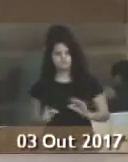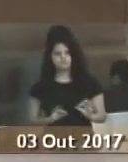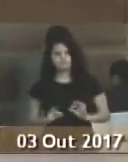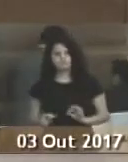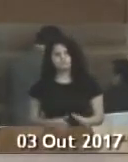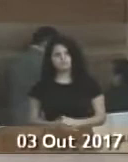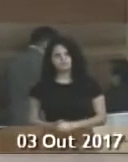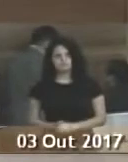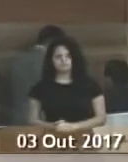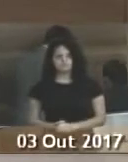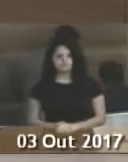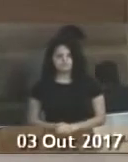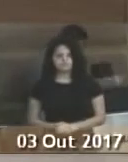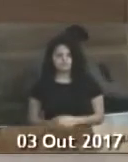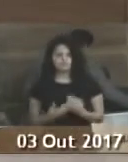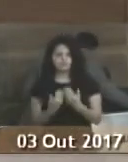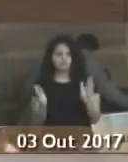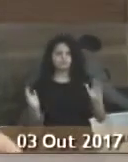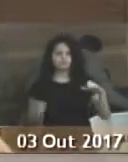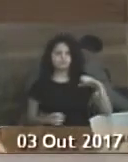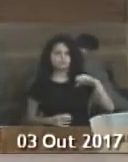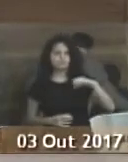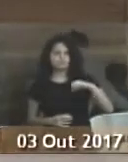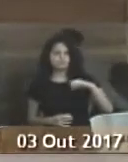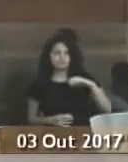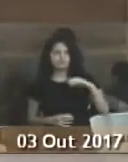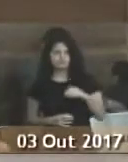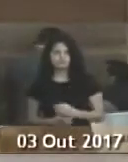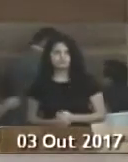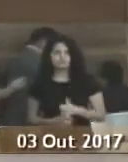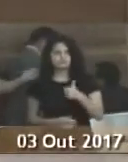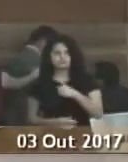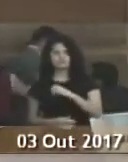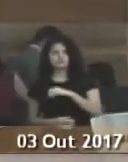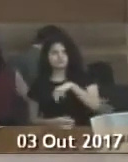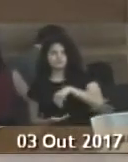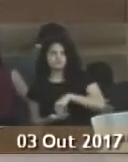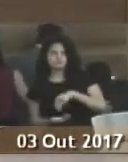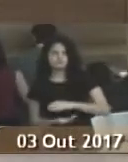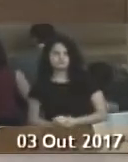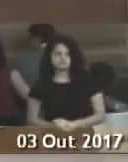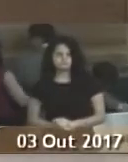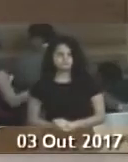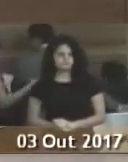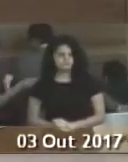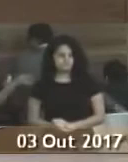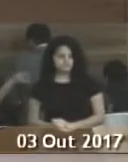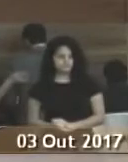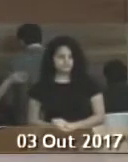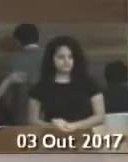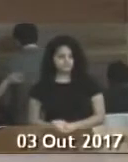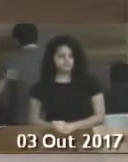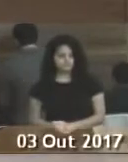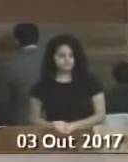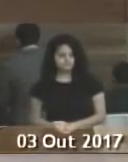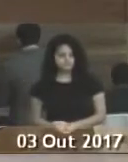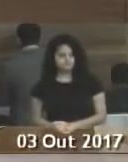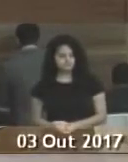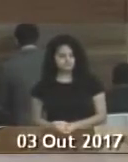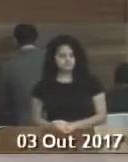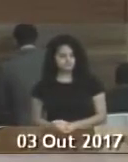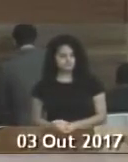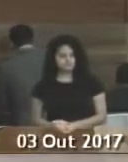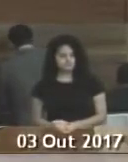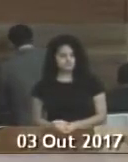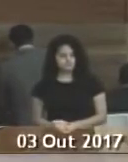aberta às 10 horas e 19 minutos a 16ª sessão ordinária do 2º período legislativo, da 18ª